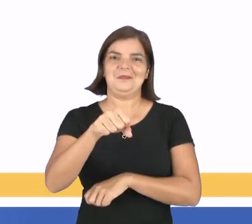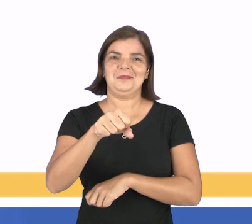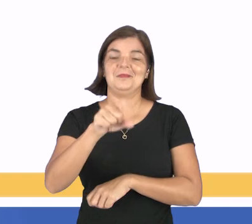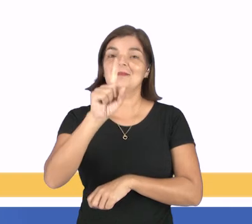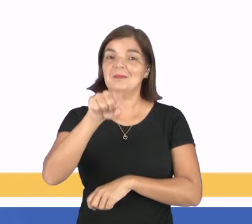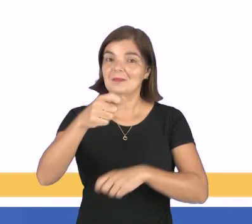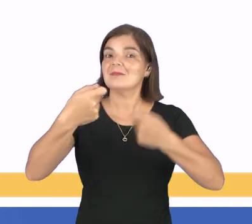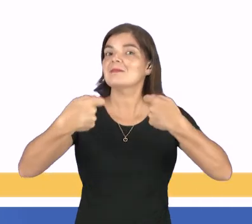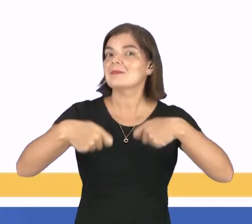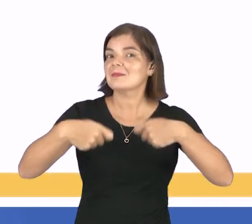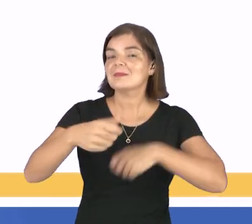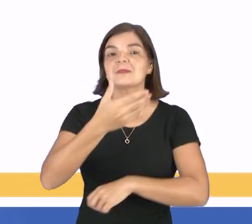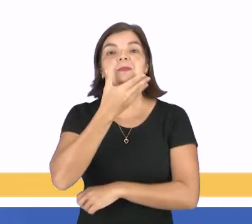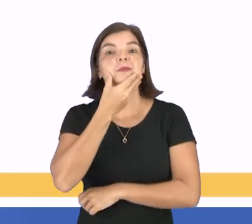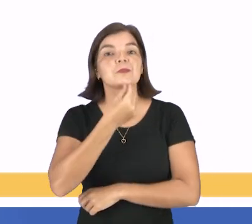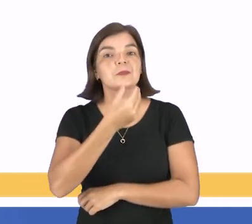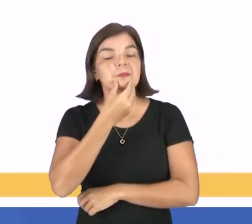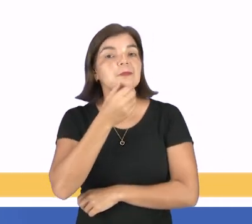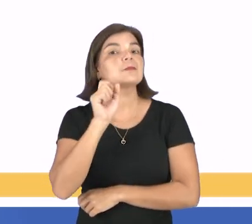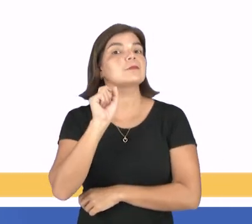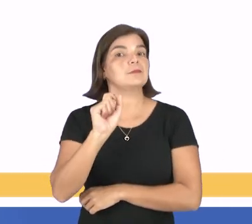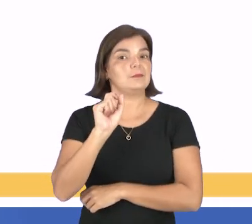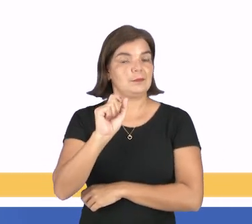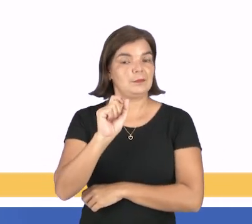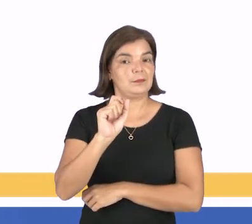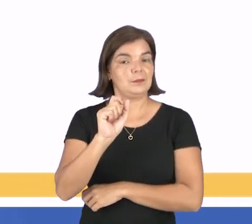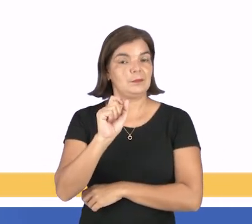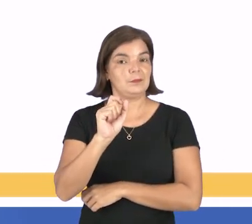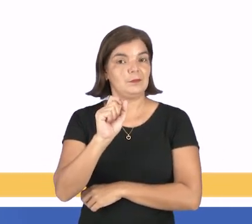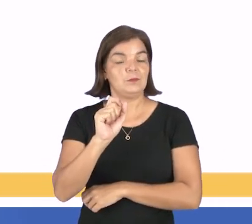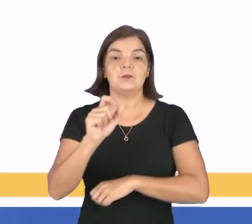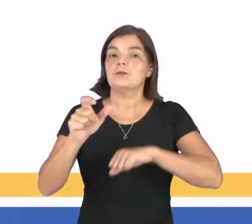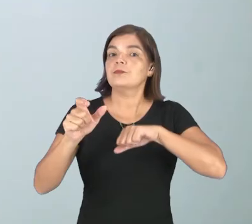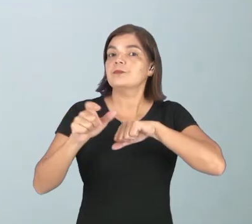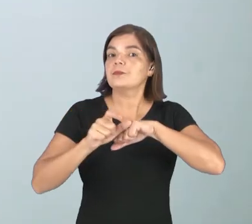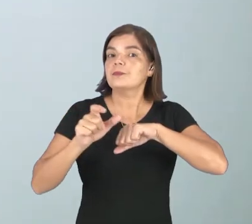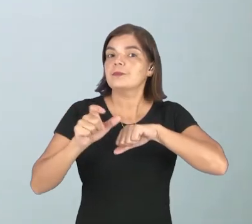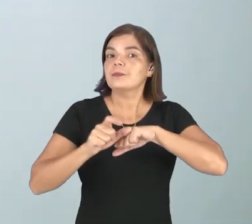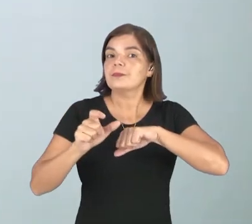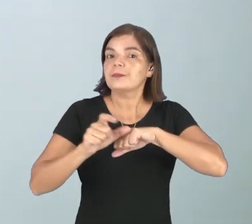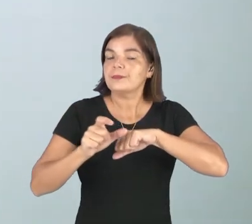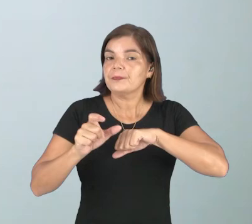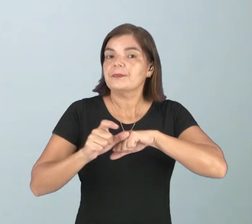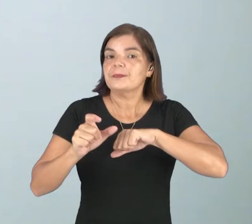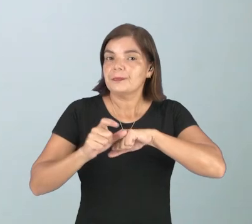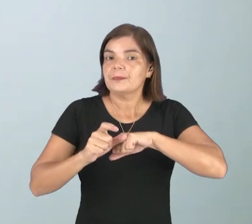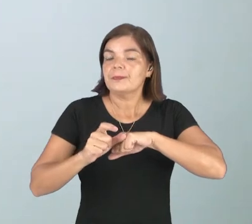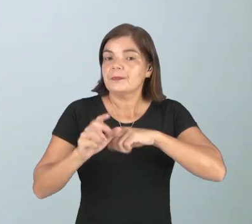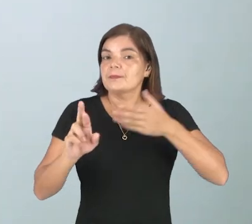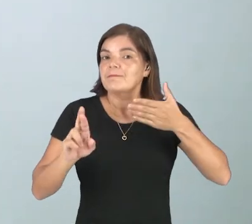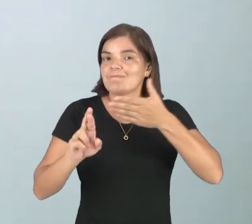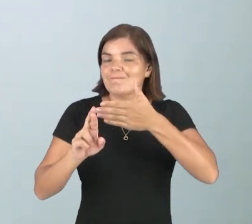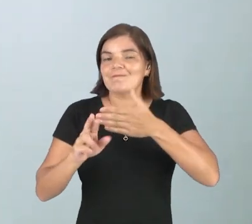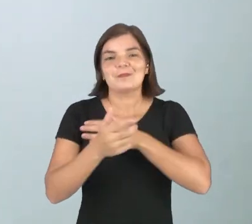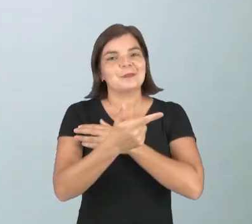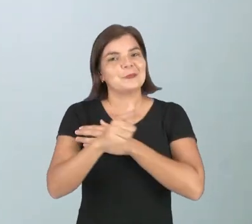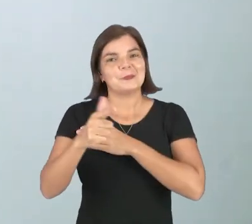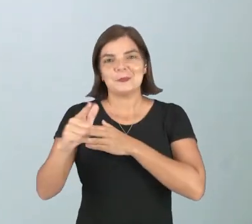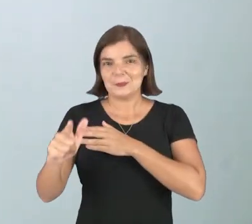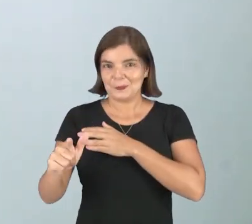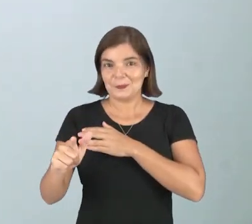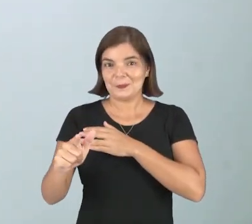é necessário, desde que o substantivo, né, ao qual se refere não tenha